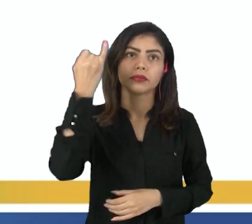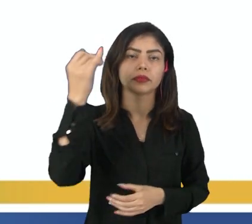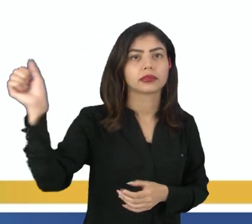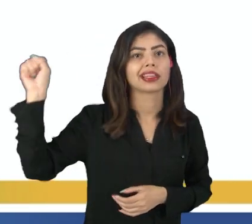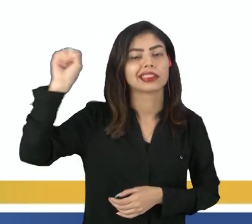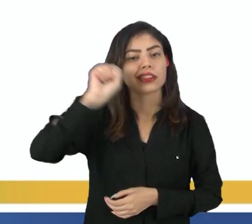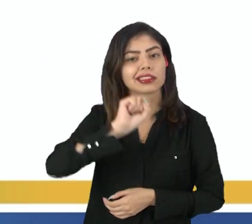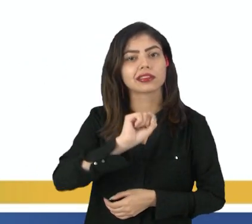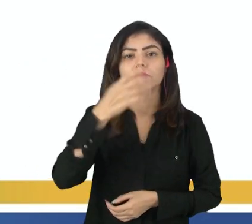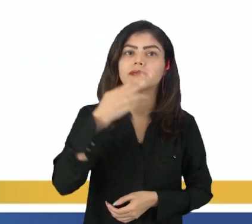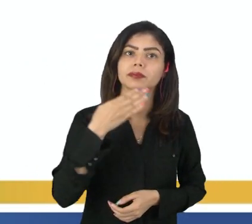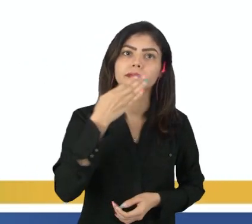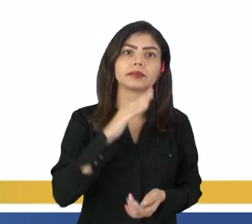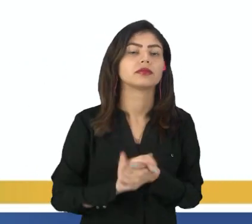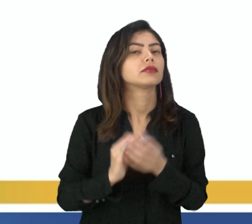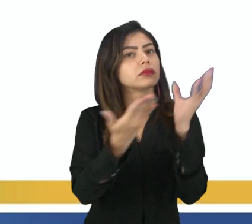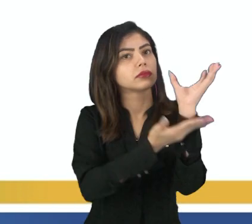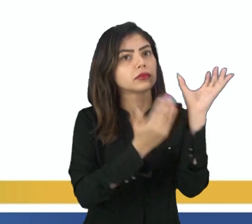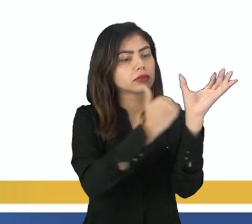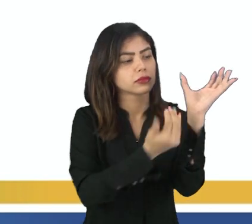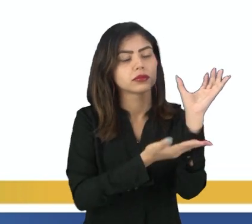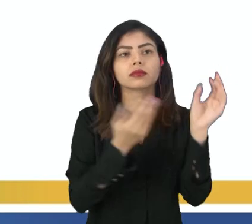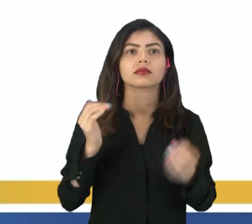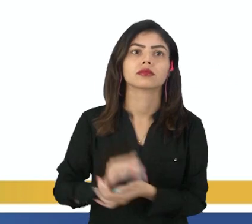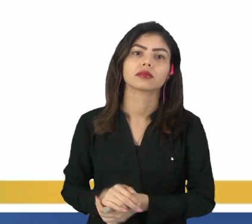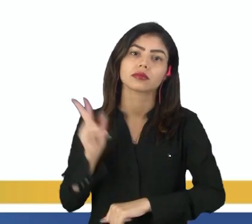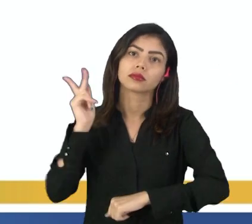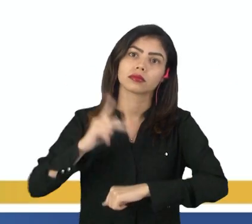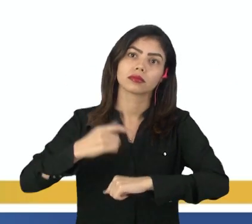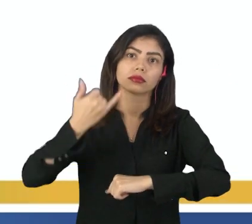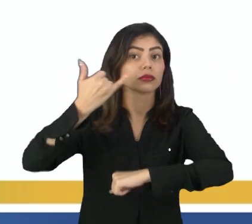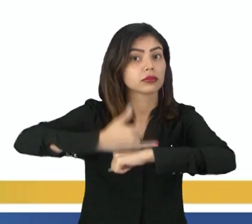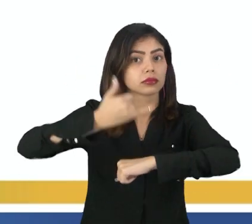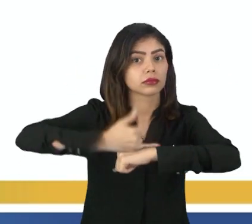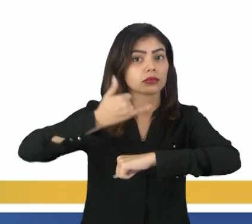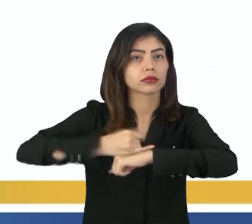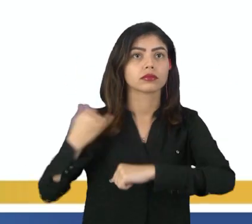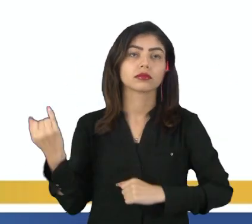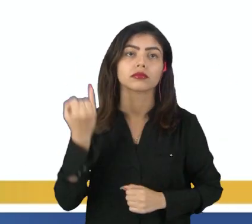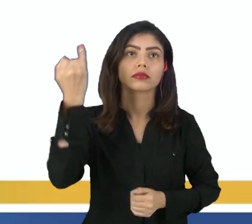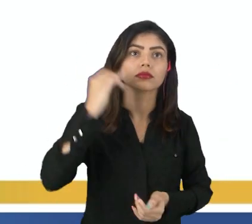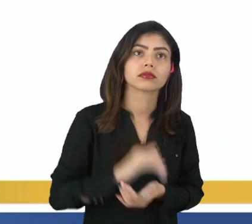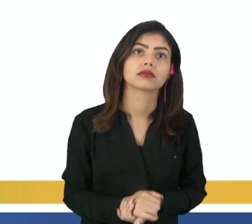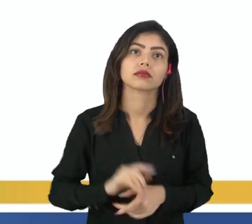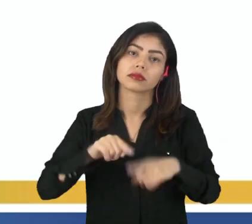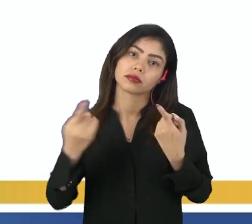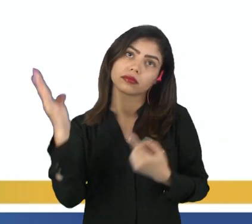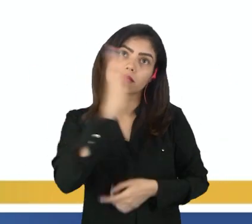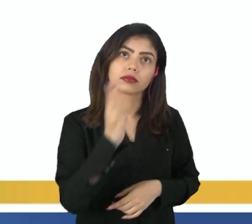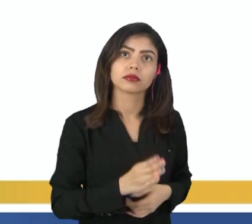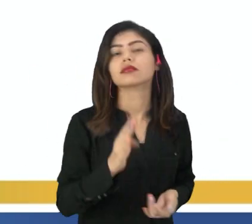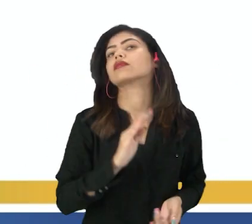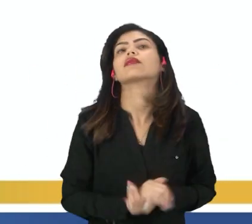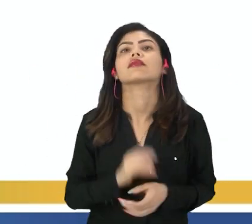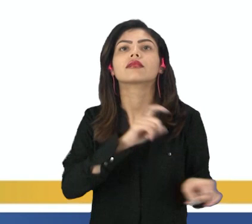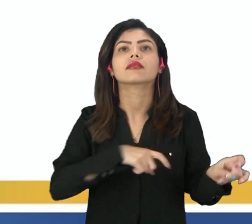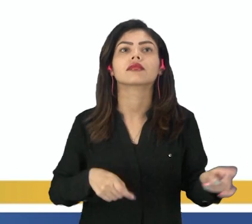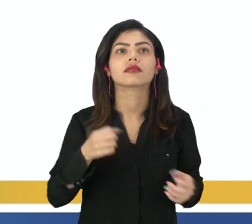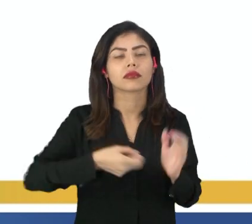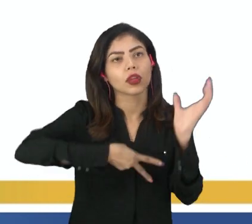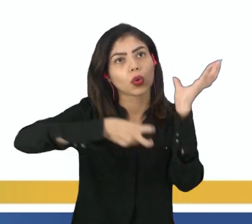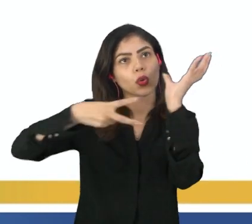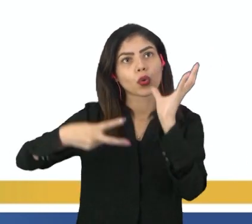principalmente cana-de-açúcar, pau-brasil e metais preciosos. Mas apesar do Brasil ter uma herança de